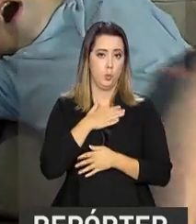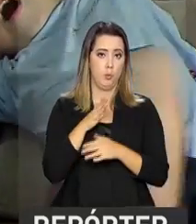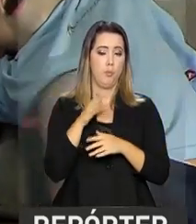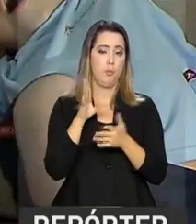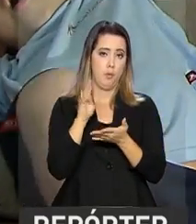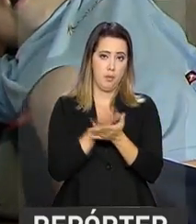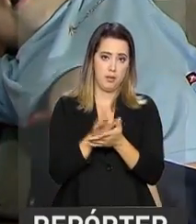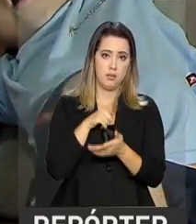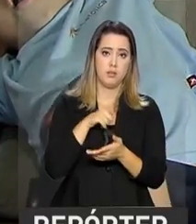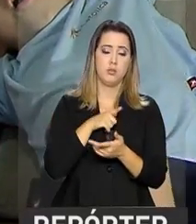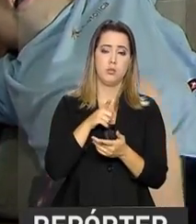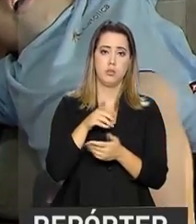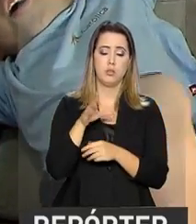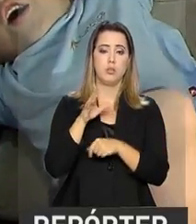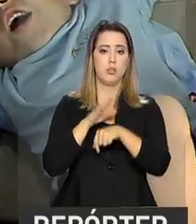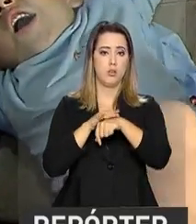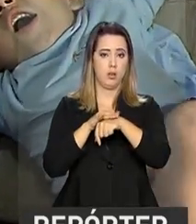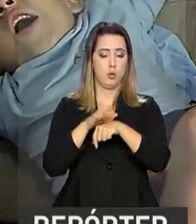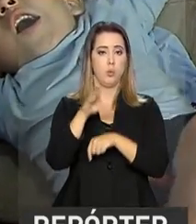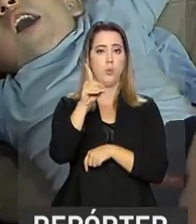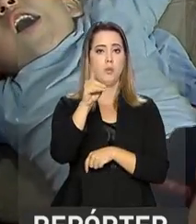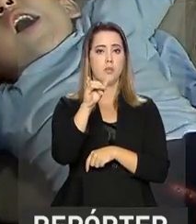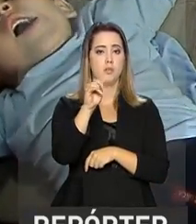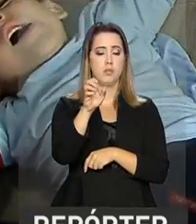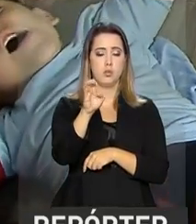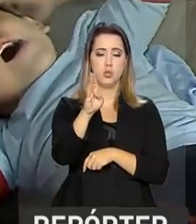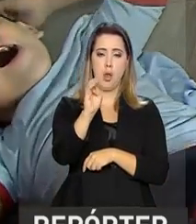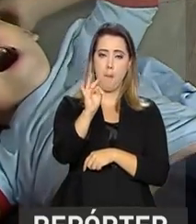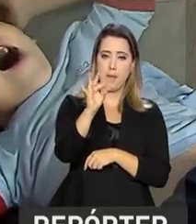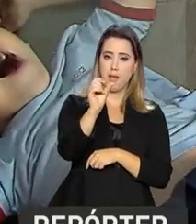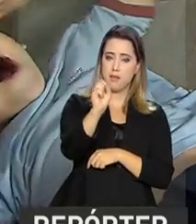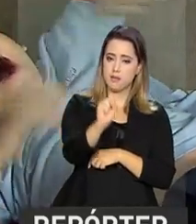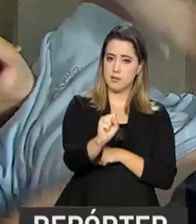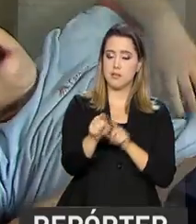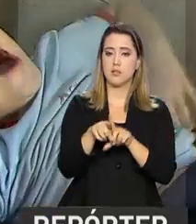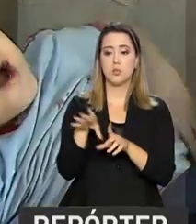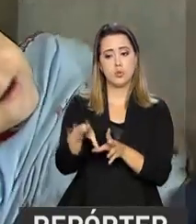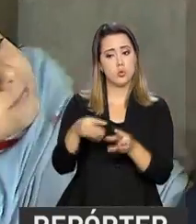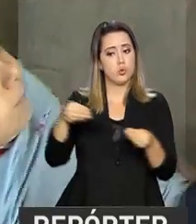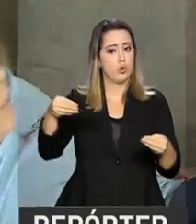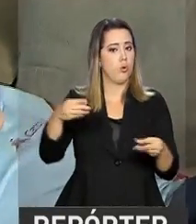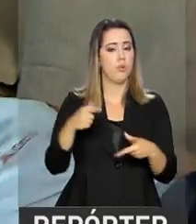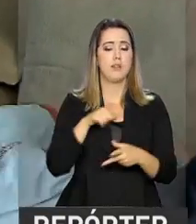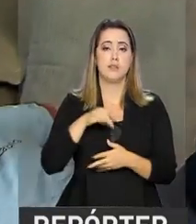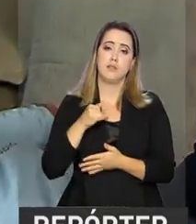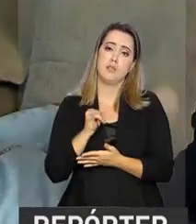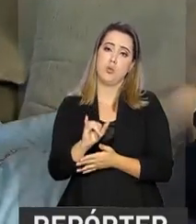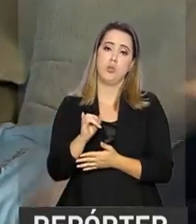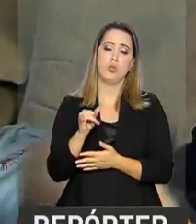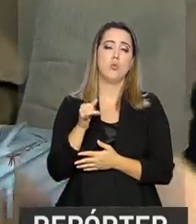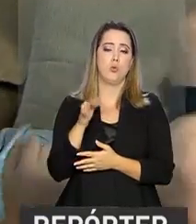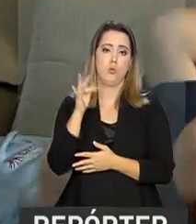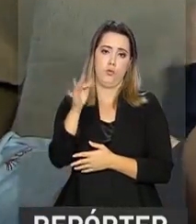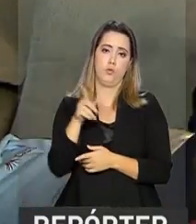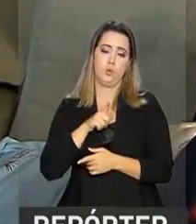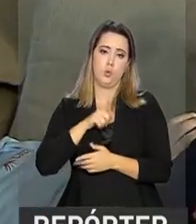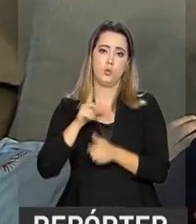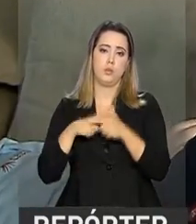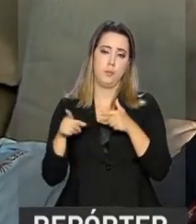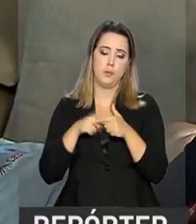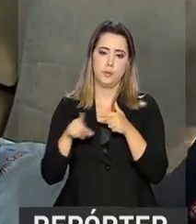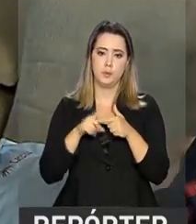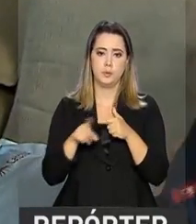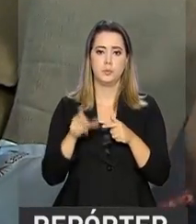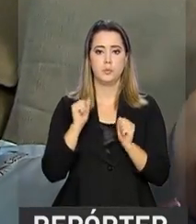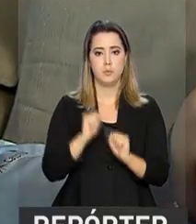questão genética é dada a diabetes a gente optou em fazer a coleta para si um eventual problema que ele tivesse que ele